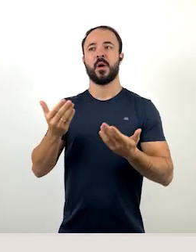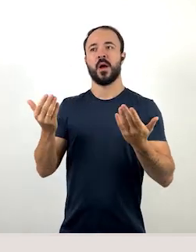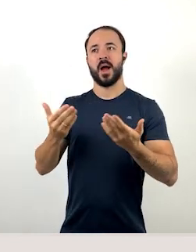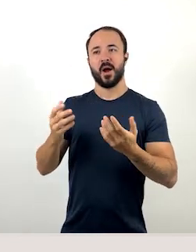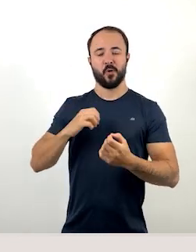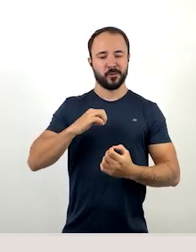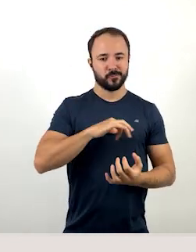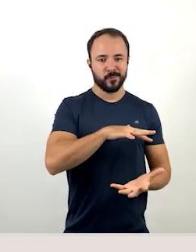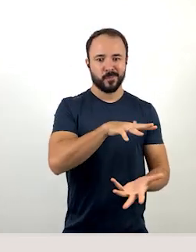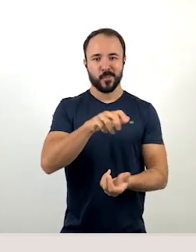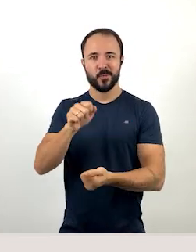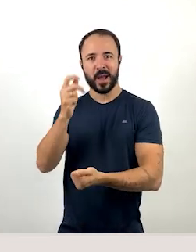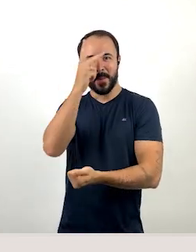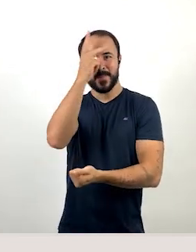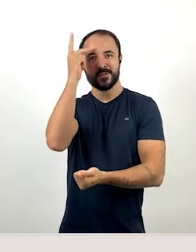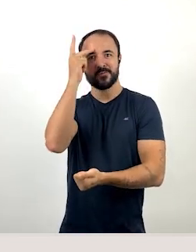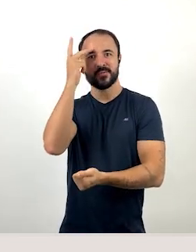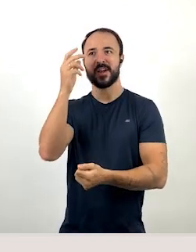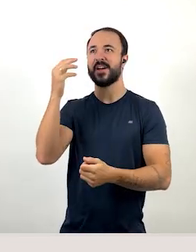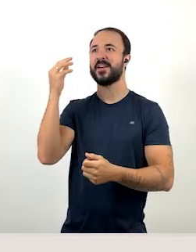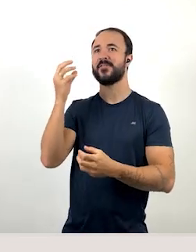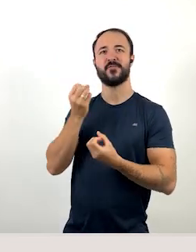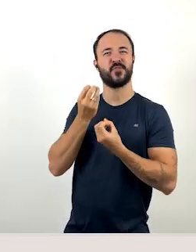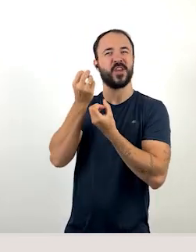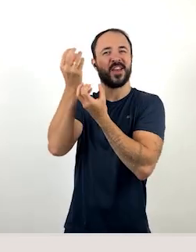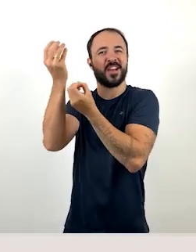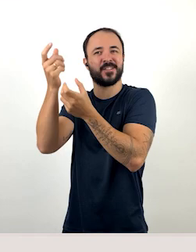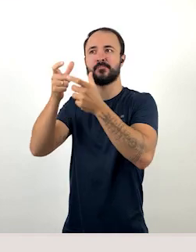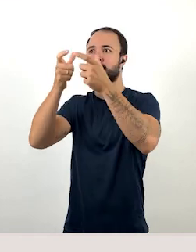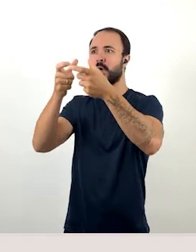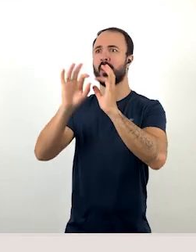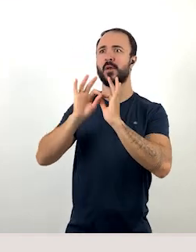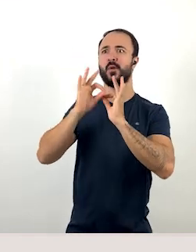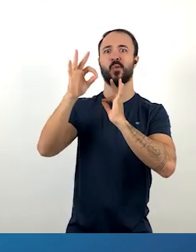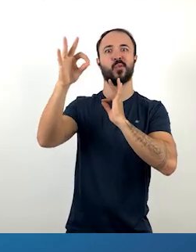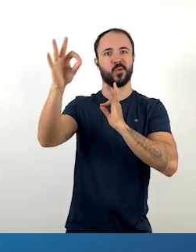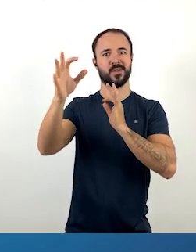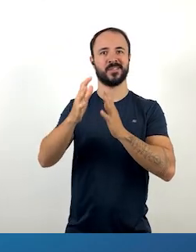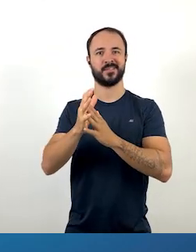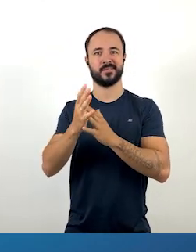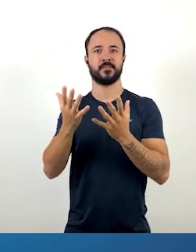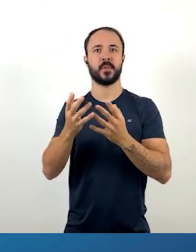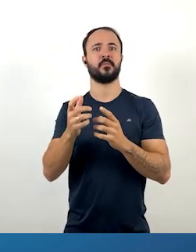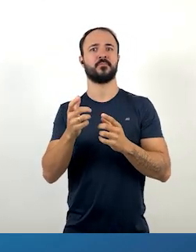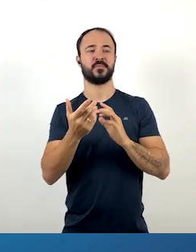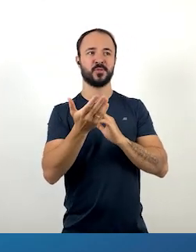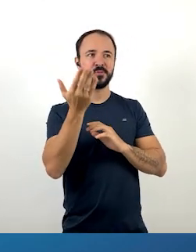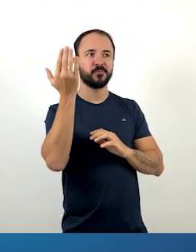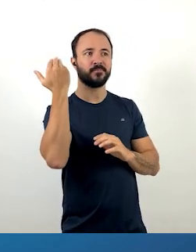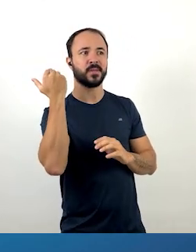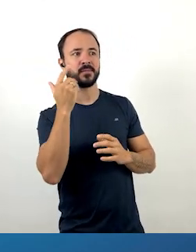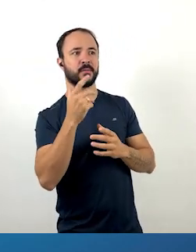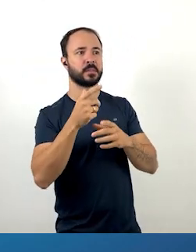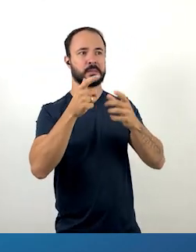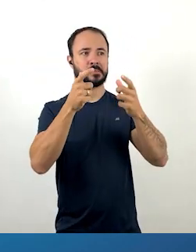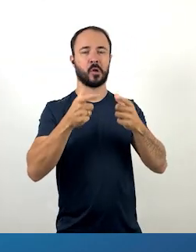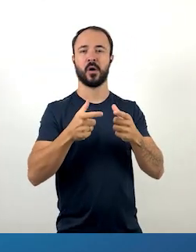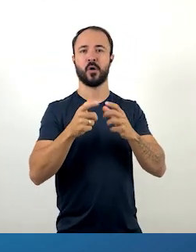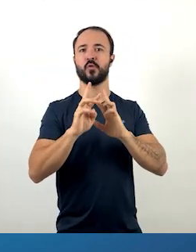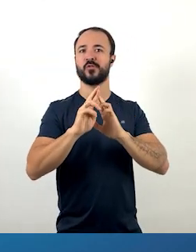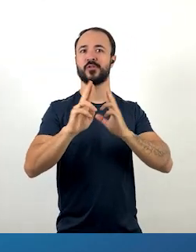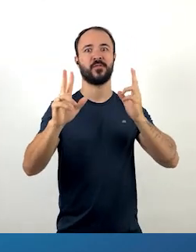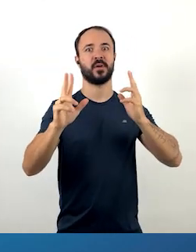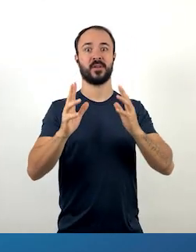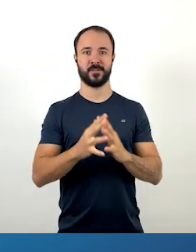para locais muito distantes, ecossistemas diferentes do que aquele que já era de origem. Consequentemente, você pode haver o